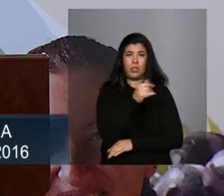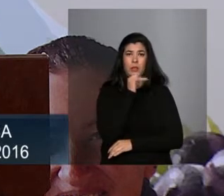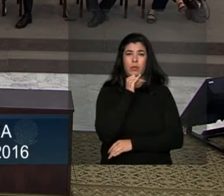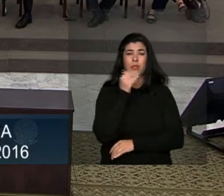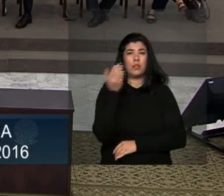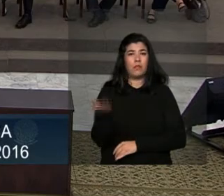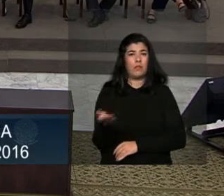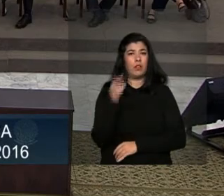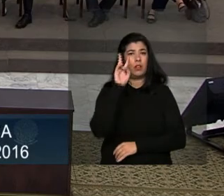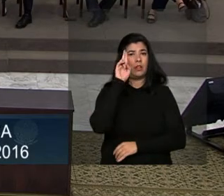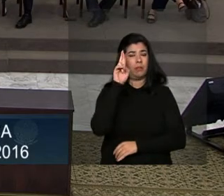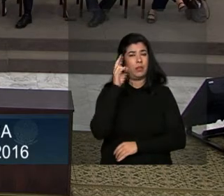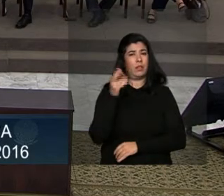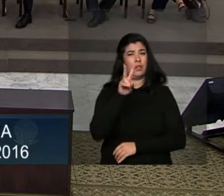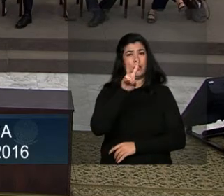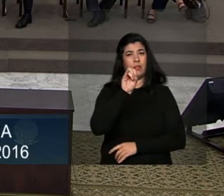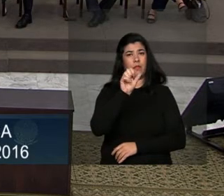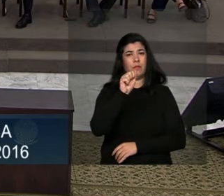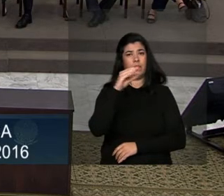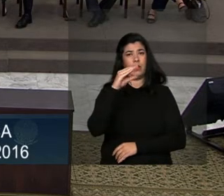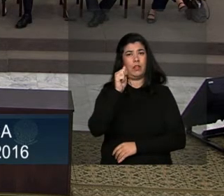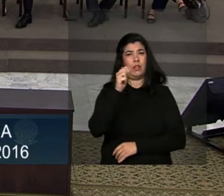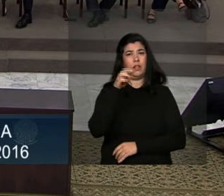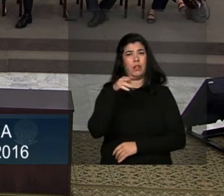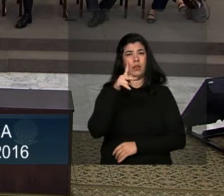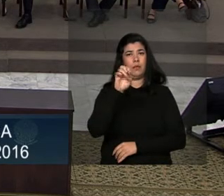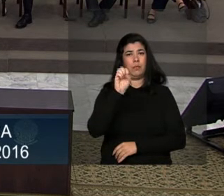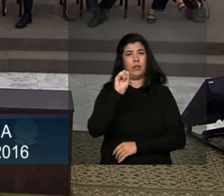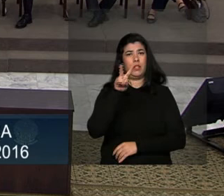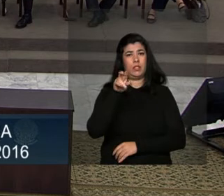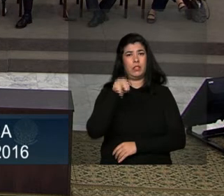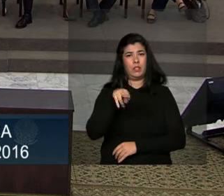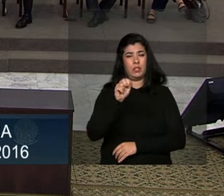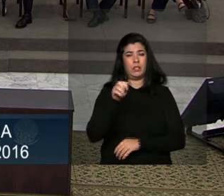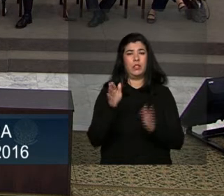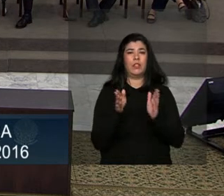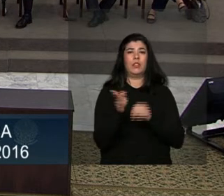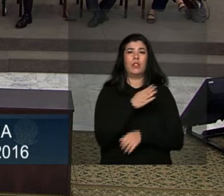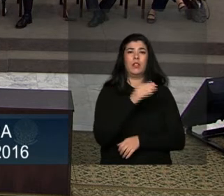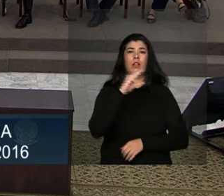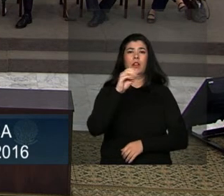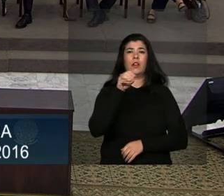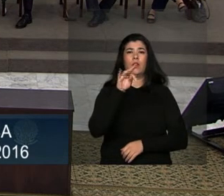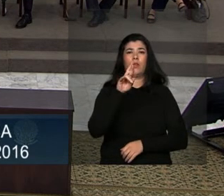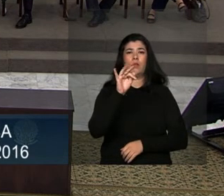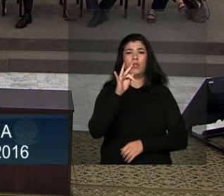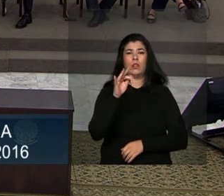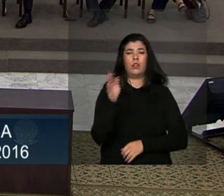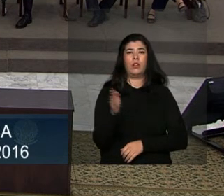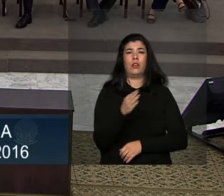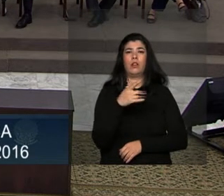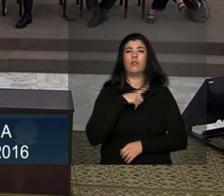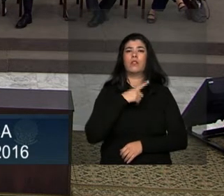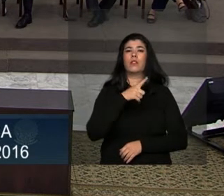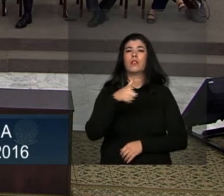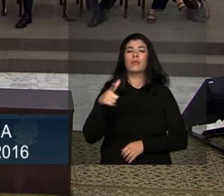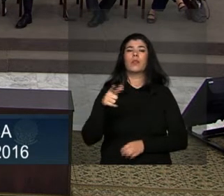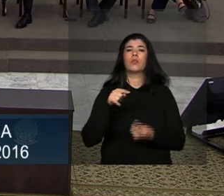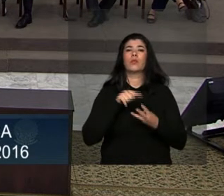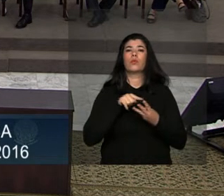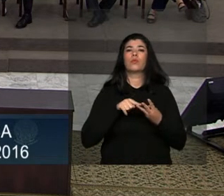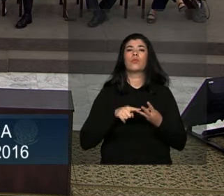Via Campesina, a nossa CONTAG e a FETRAF. Nós sempre debatemos, isso não significa que nós